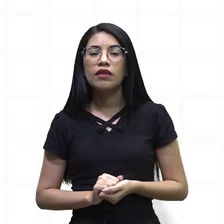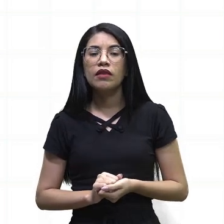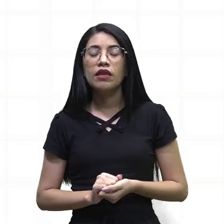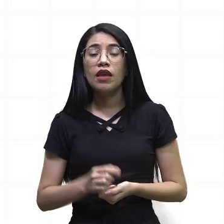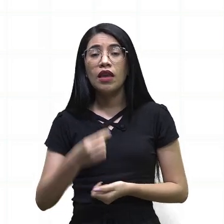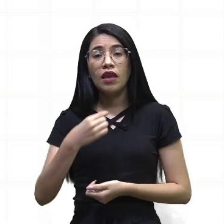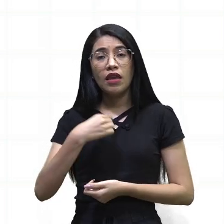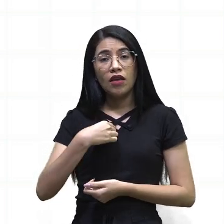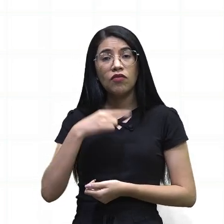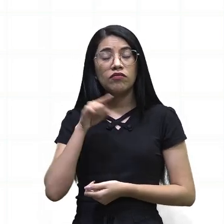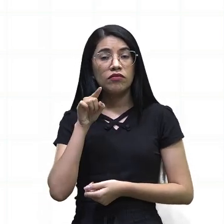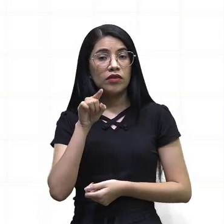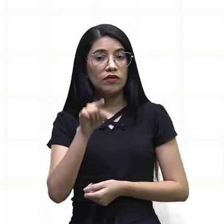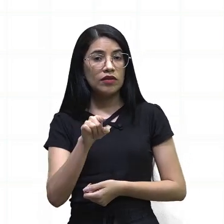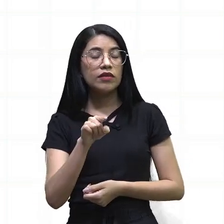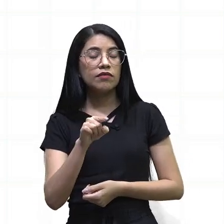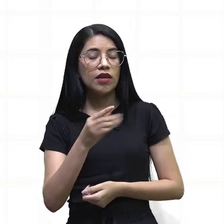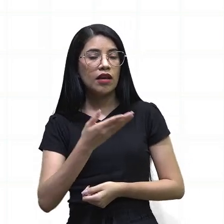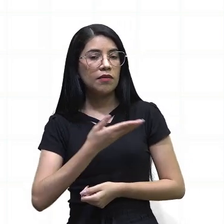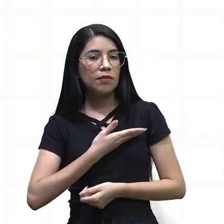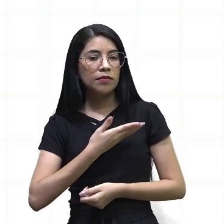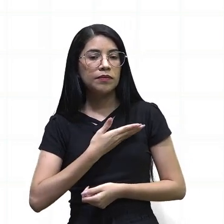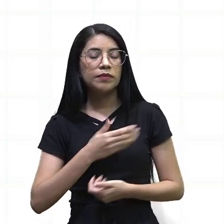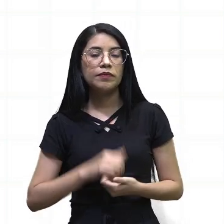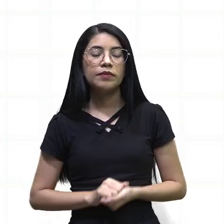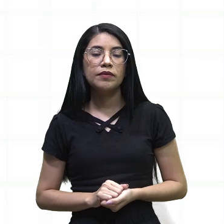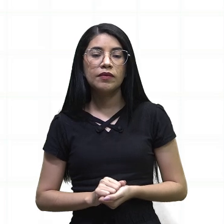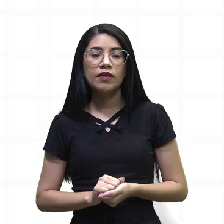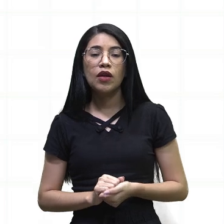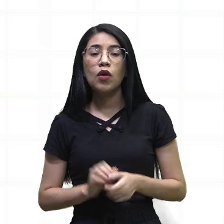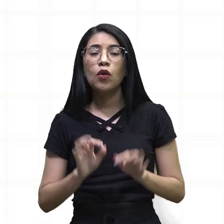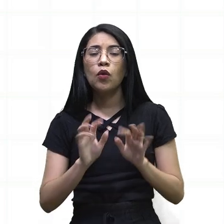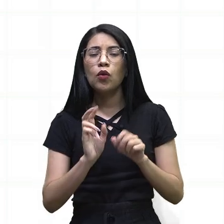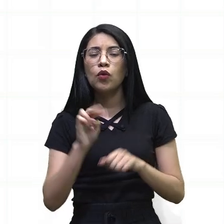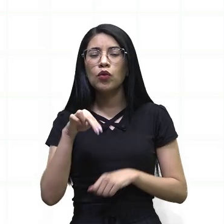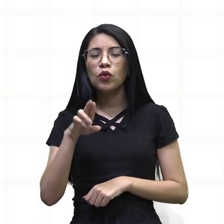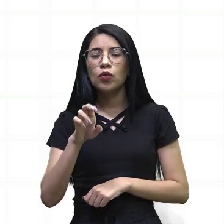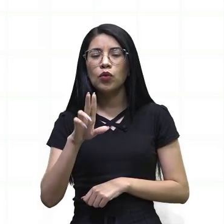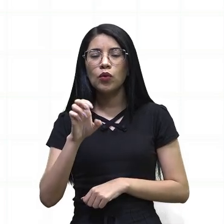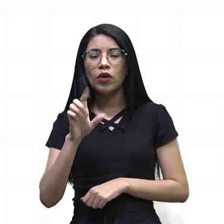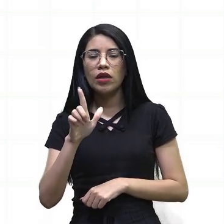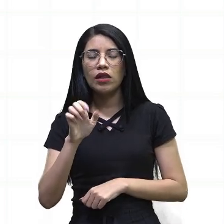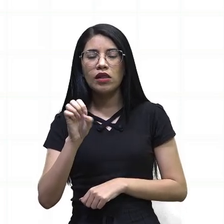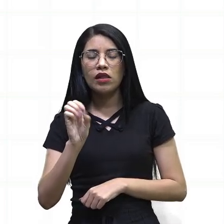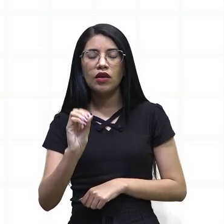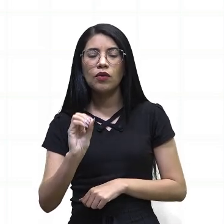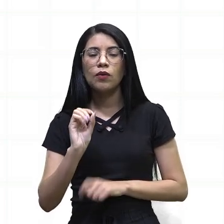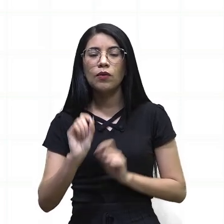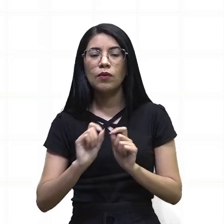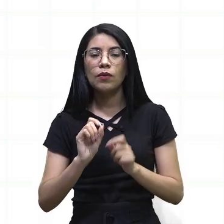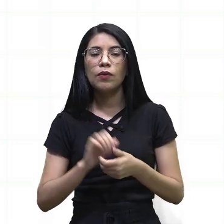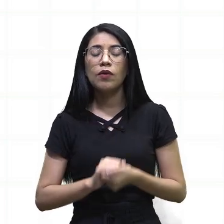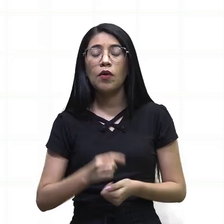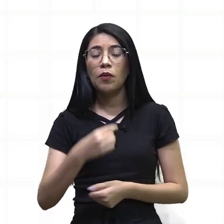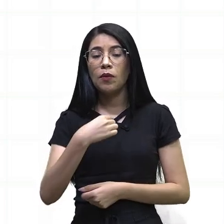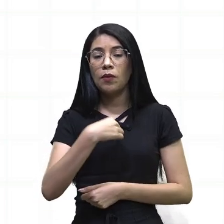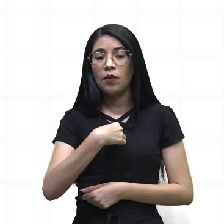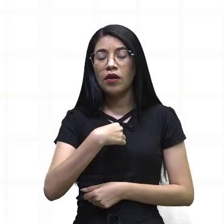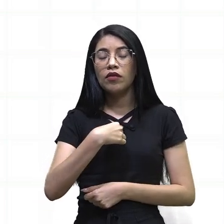eu e você. Núcleo, agora do meu sujeito. Vamos ver o nosso núcleo? Eu é um